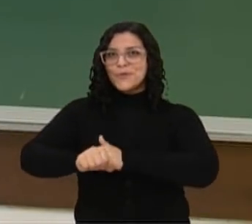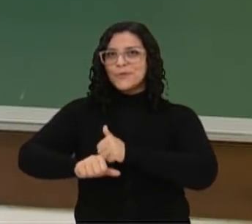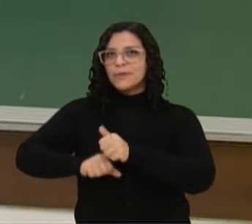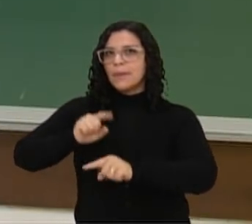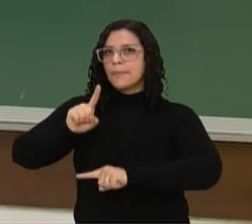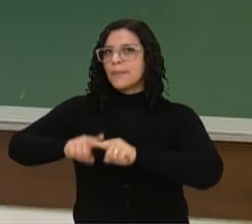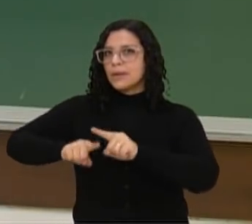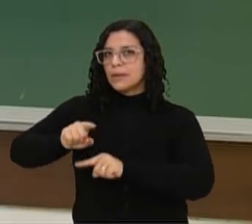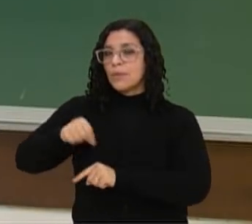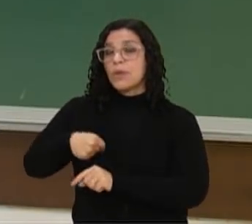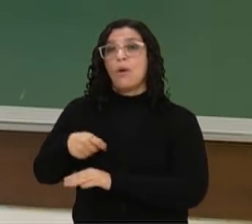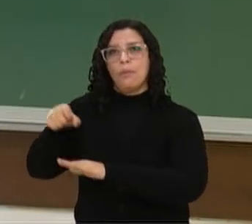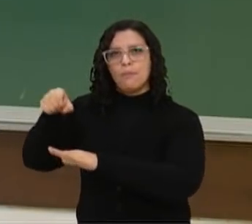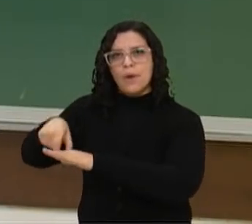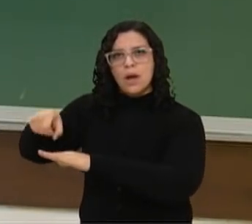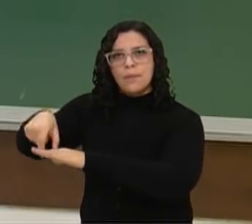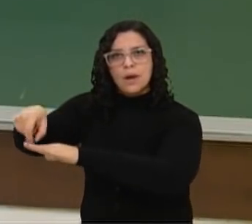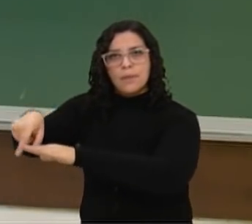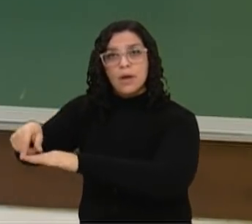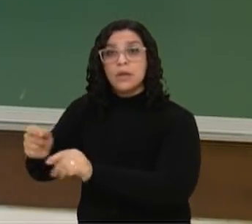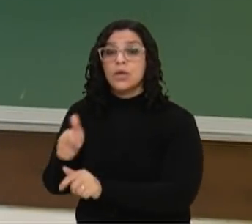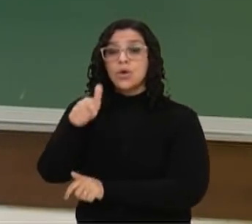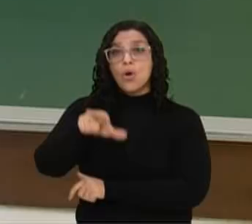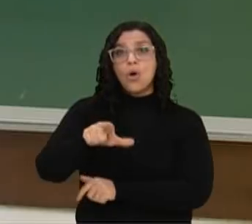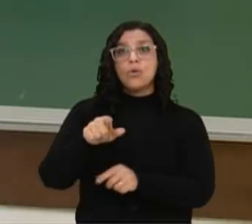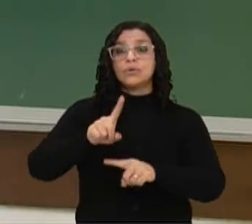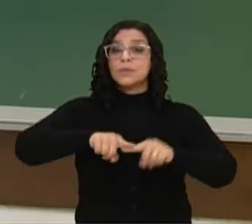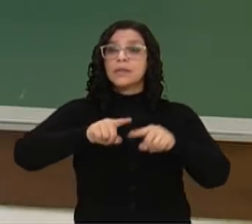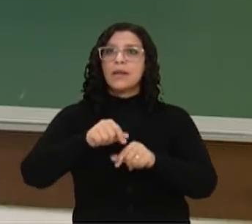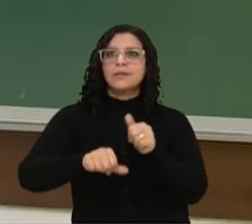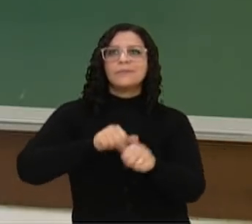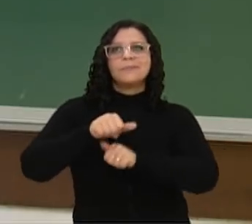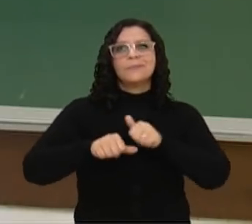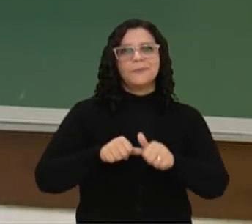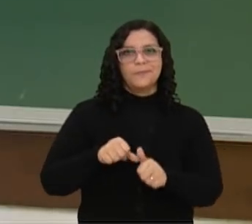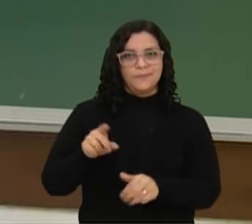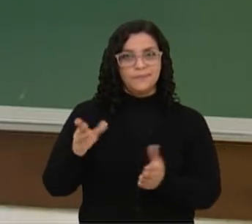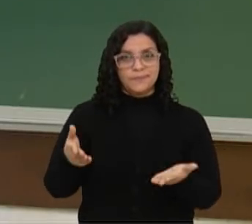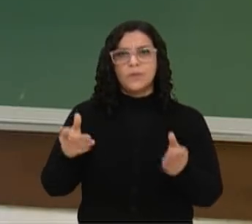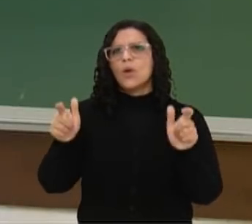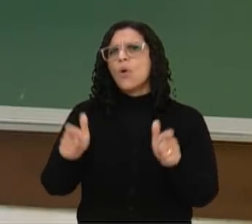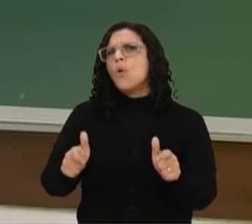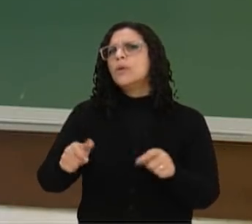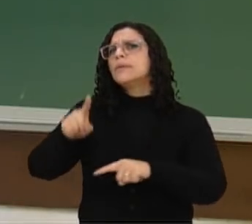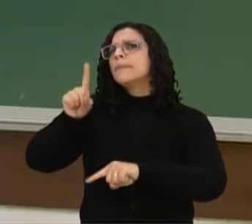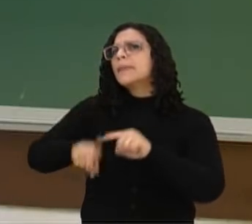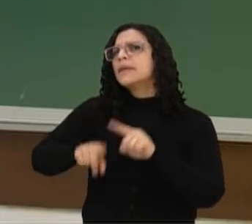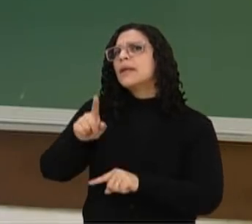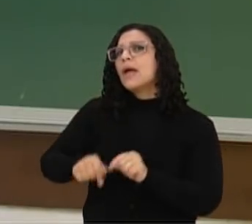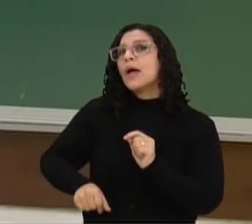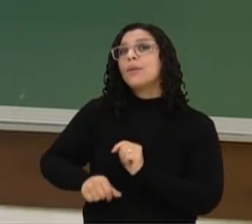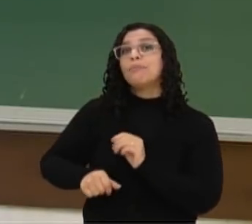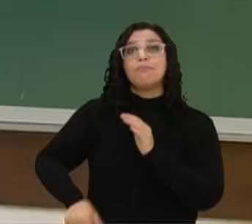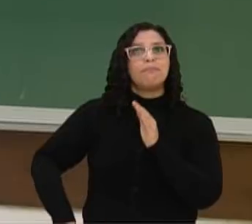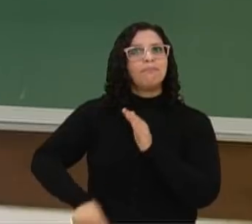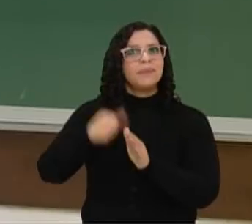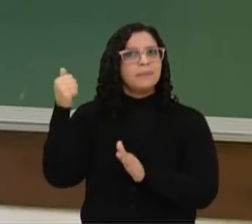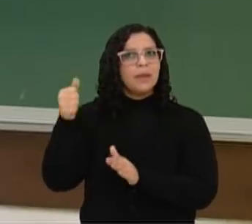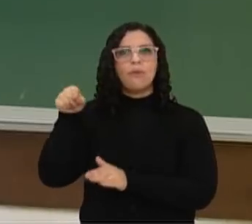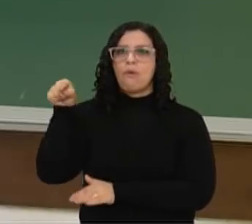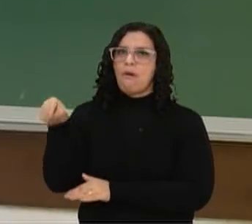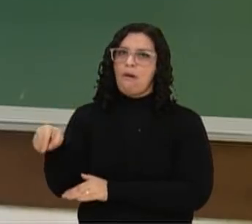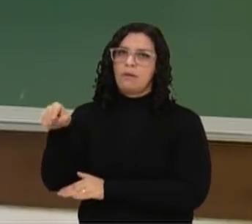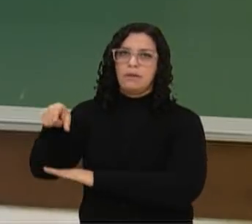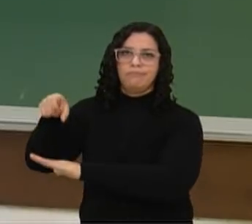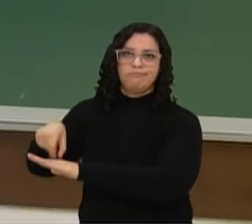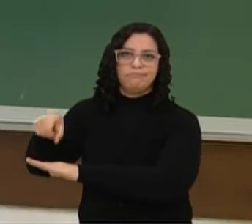foram cultivados em outros produtos. Então, de onde vem a matéria ali prima para essa ideia